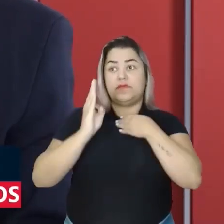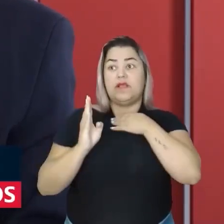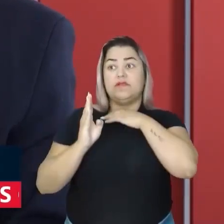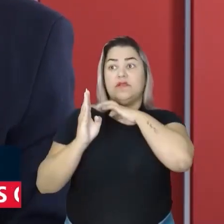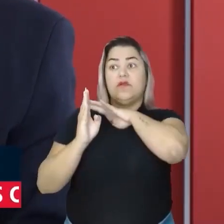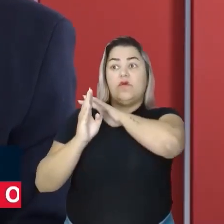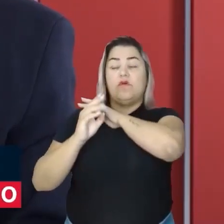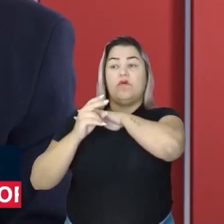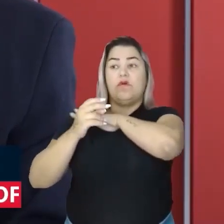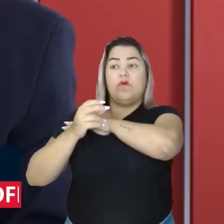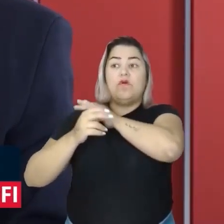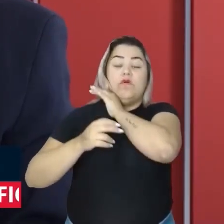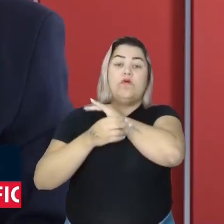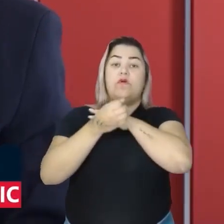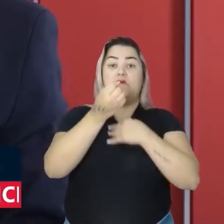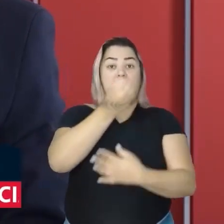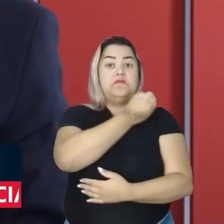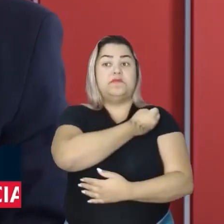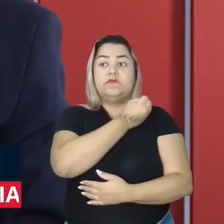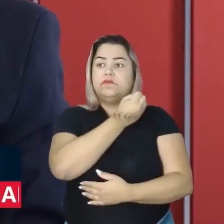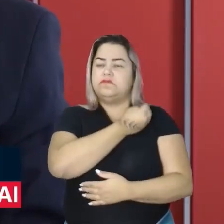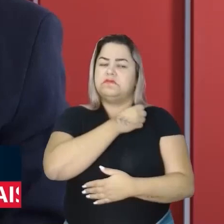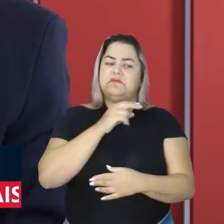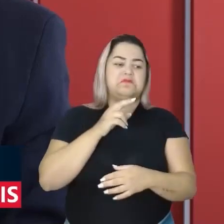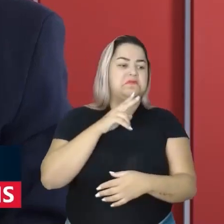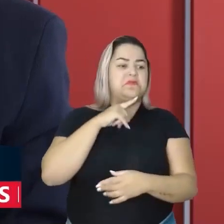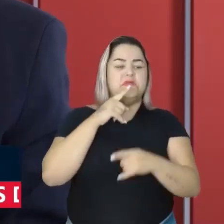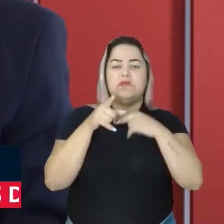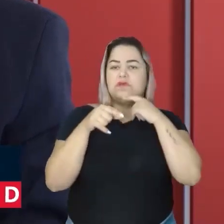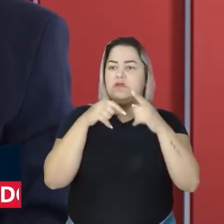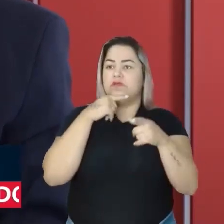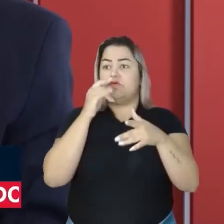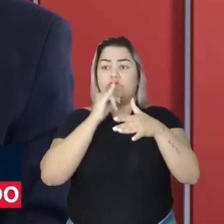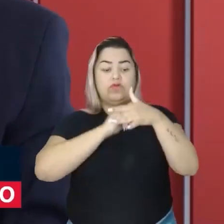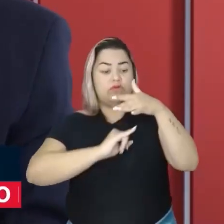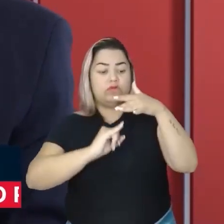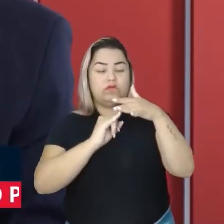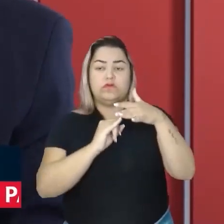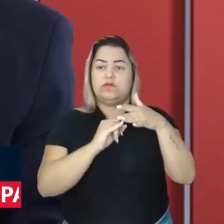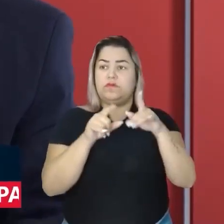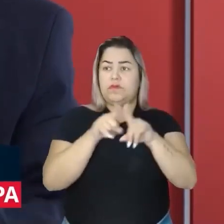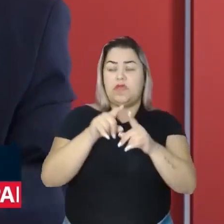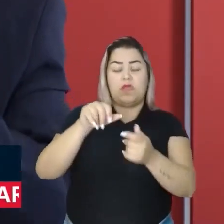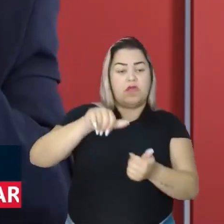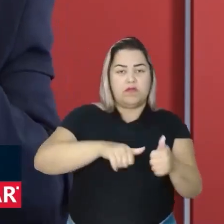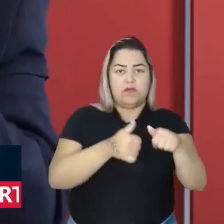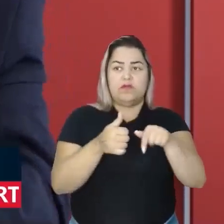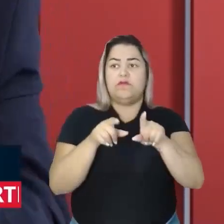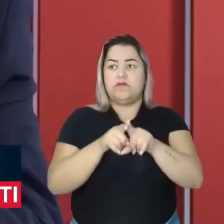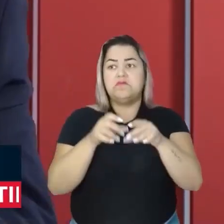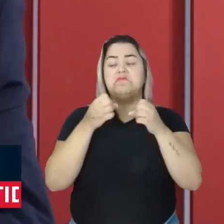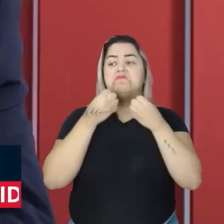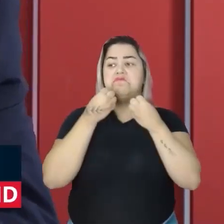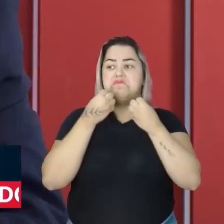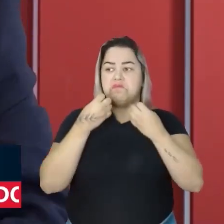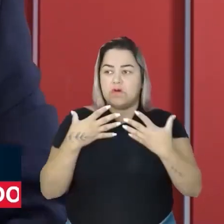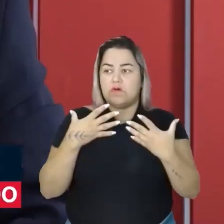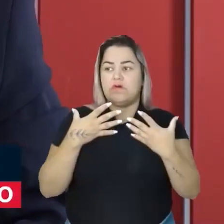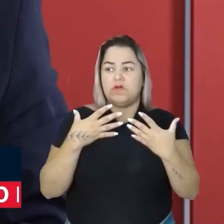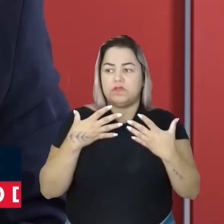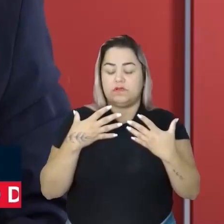nota surpreendente. Ninguém esperava que os institutos do mercado estivessem avaliando, dando notas positivas,